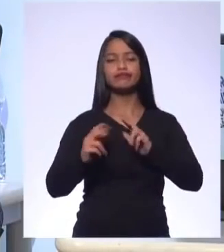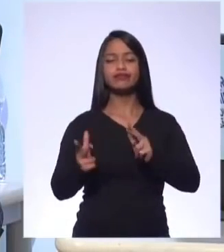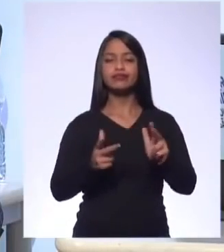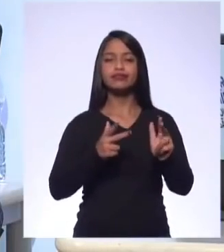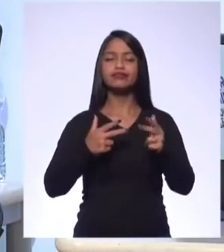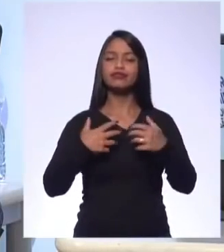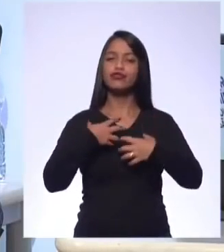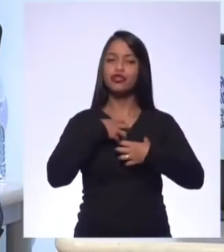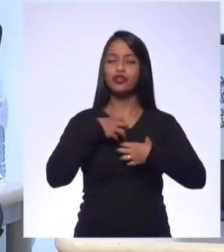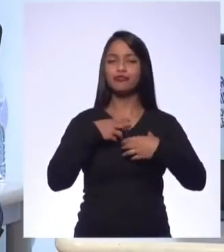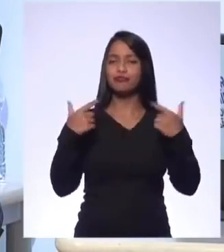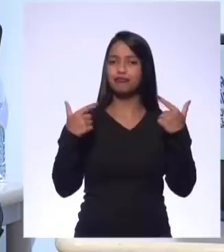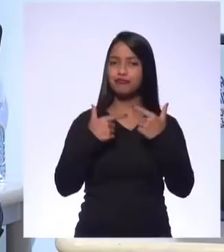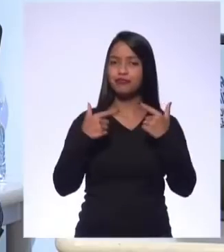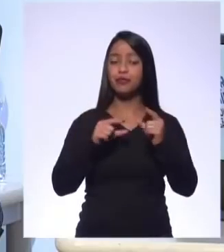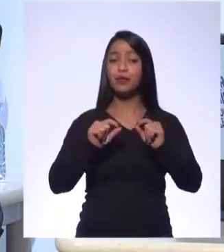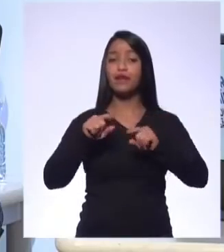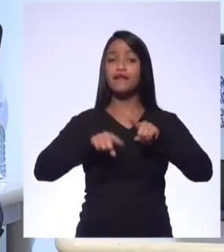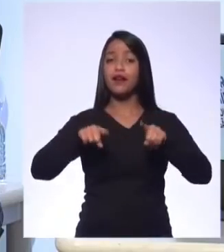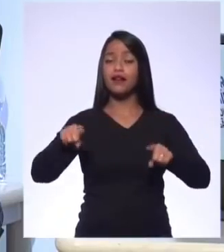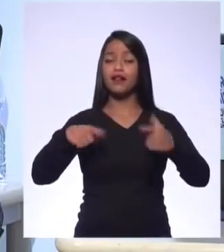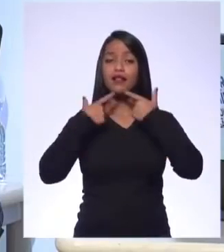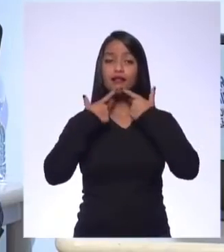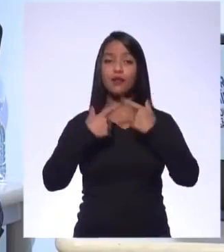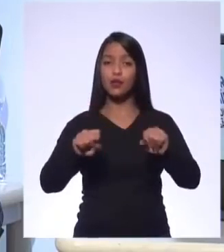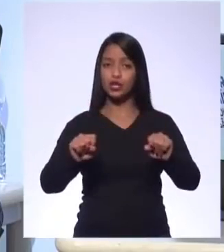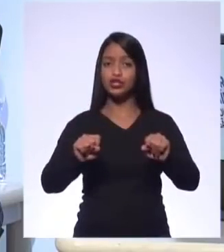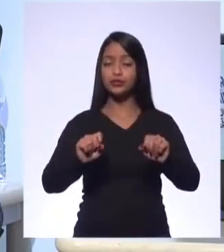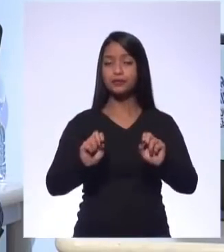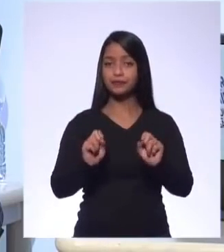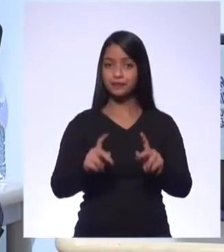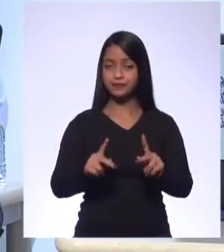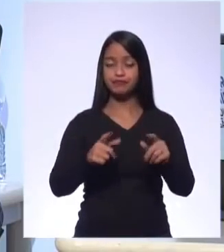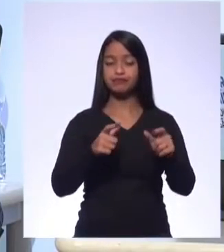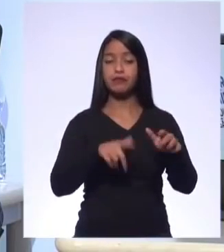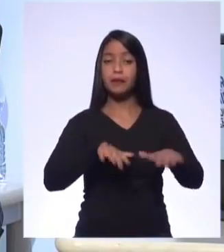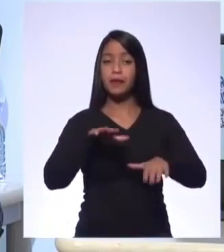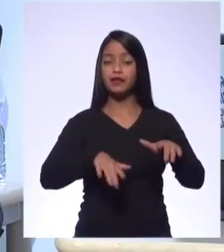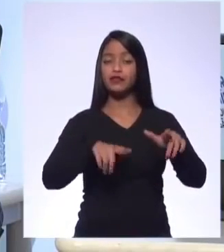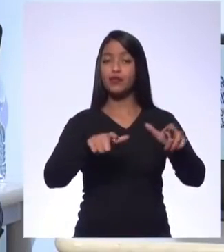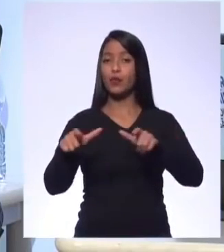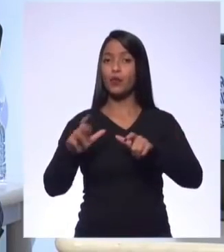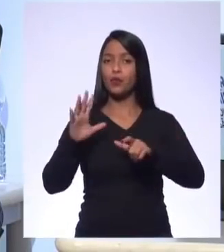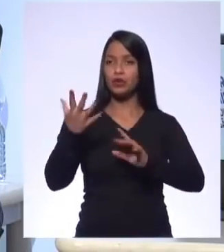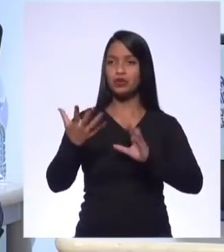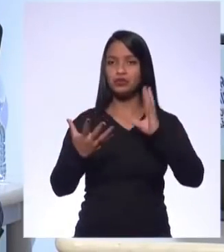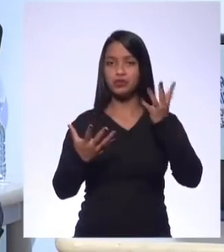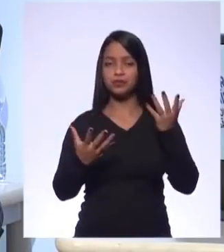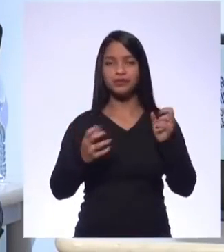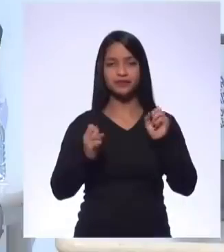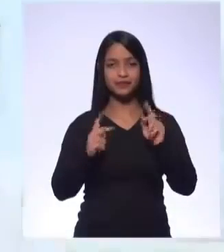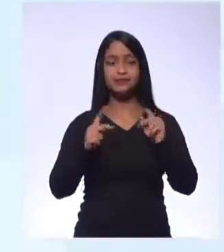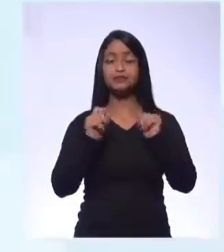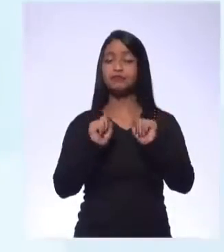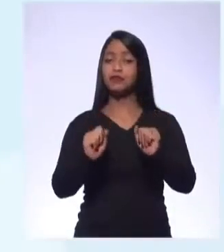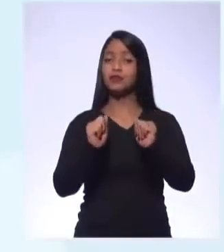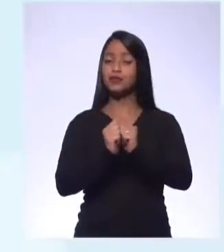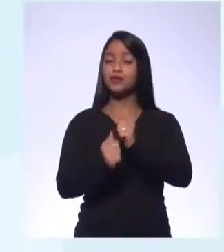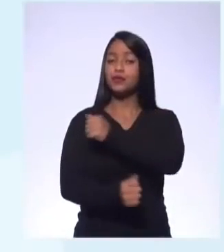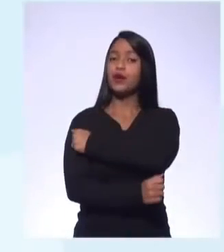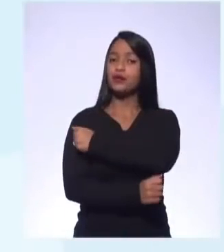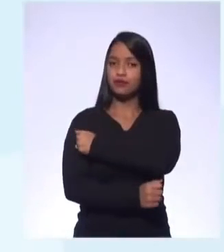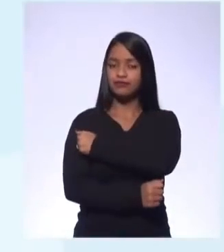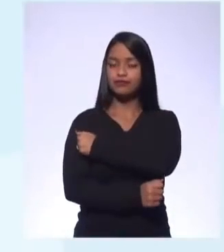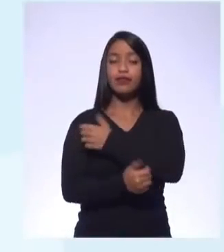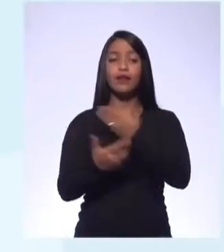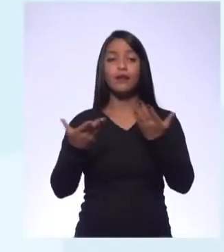variação linguística que é a situacional. Vocês podem aprofundar isso daí com os alunos de vocês. E a proposta de atividade, coloca na tela. Sabe